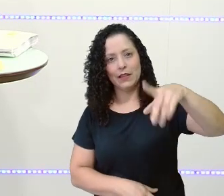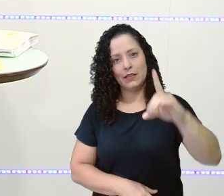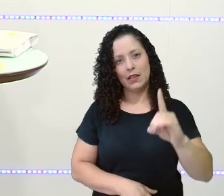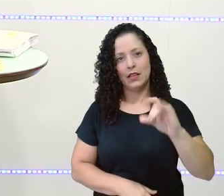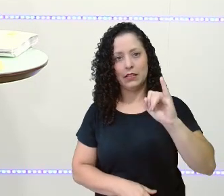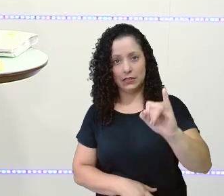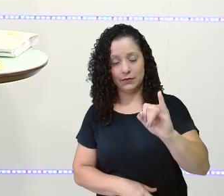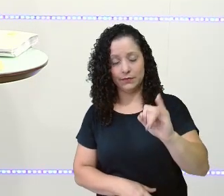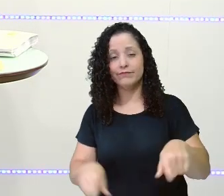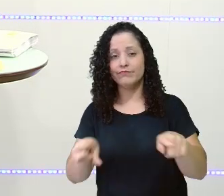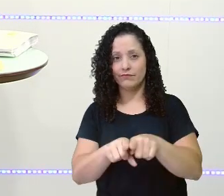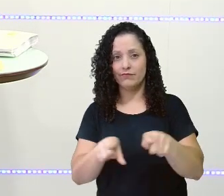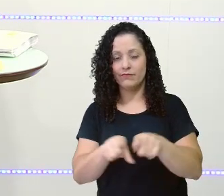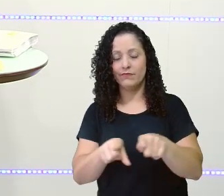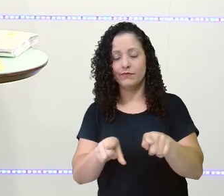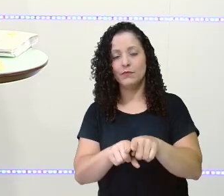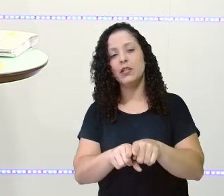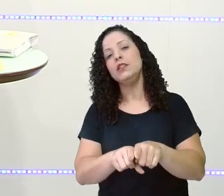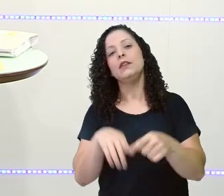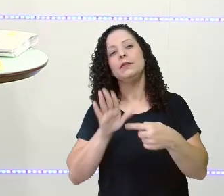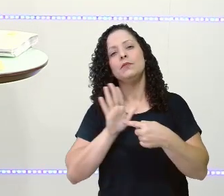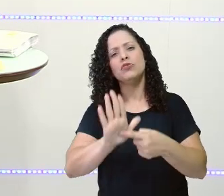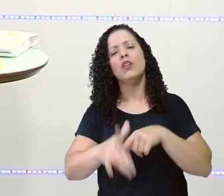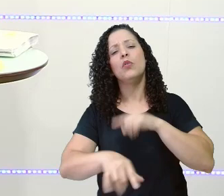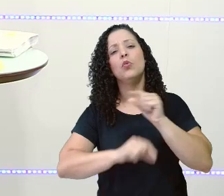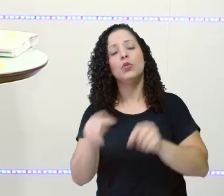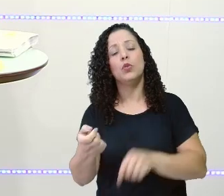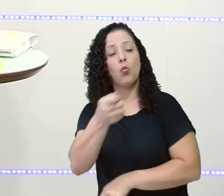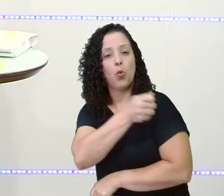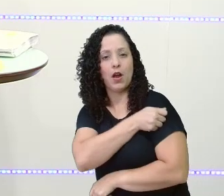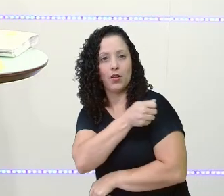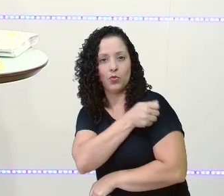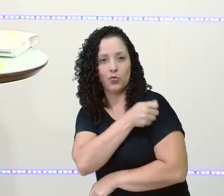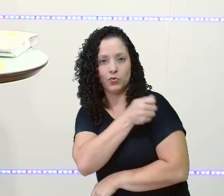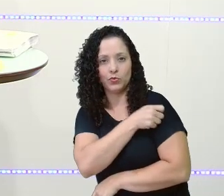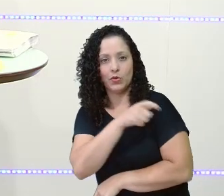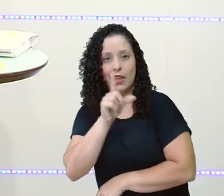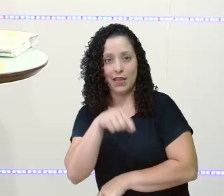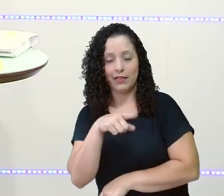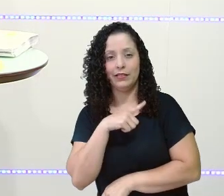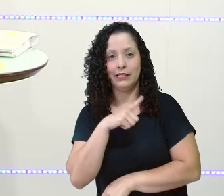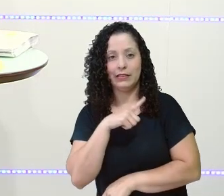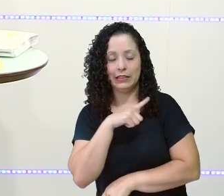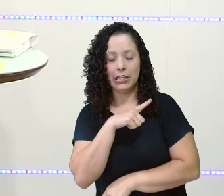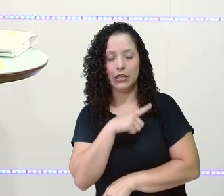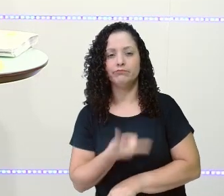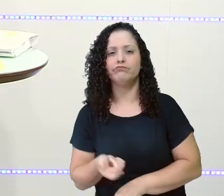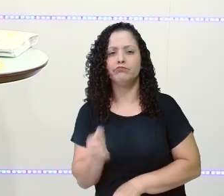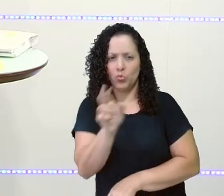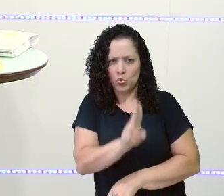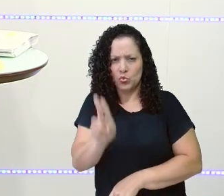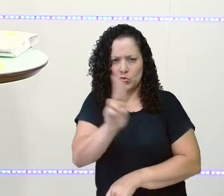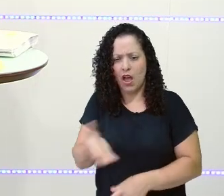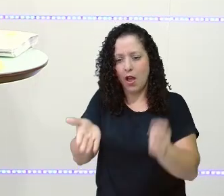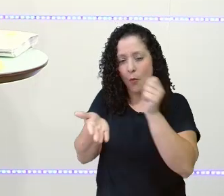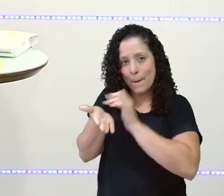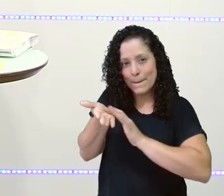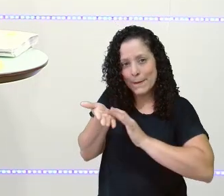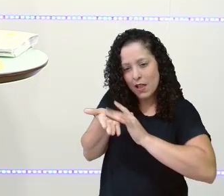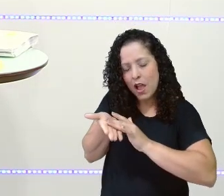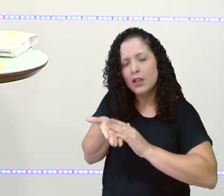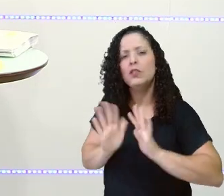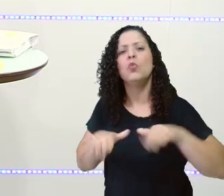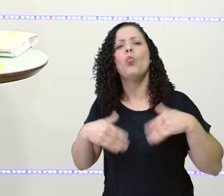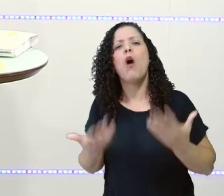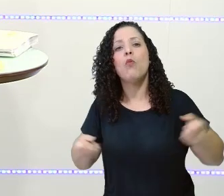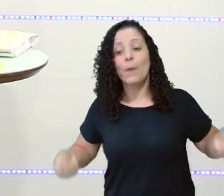deixa evidente se esse estudante, além da necessidade de se apropriar da escrita em braille, se ele precisa de